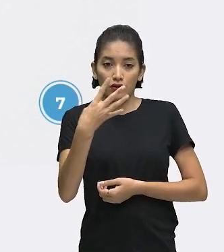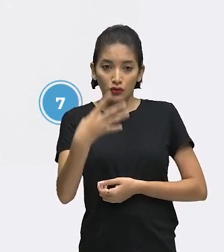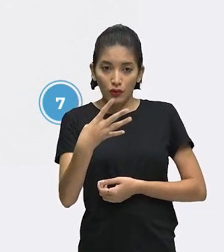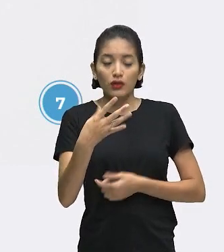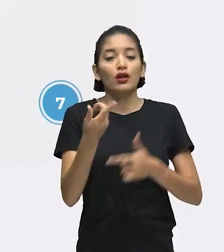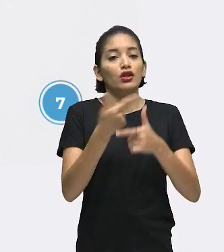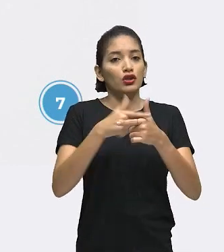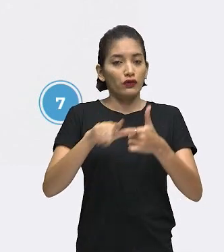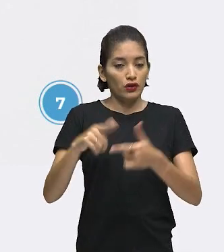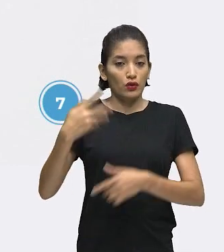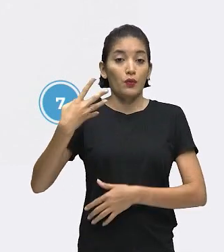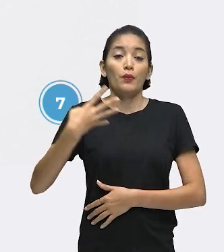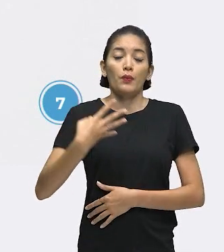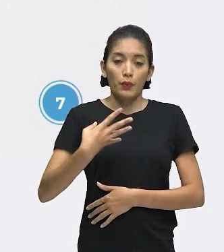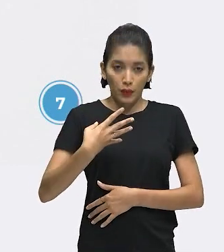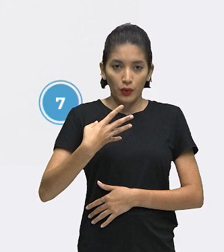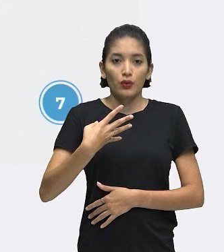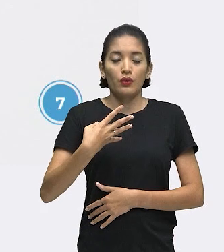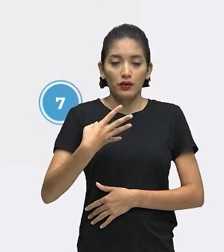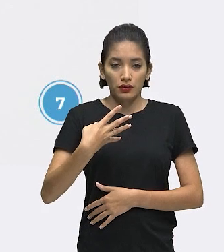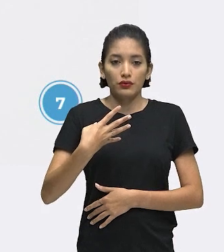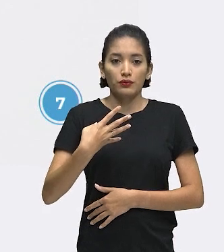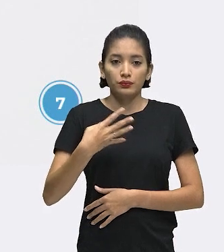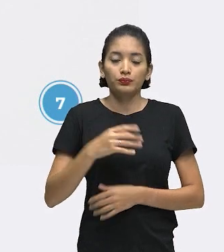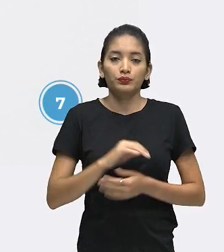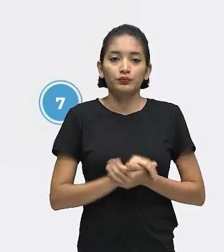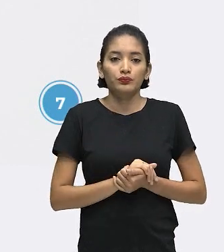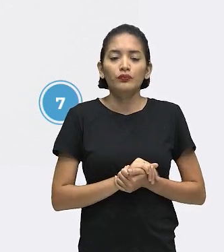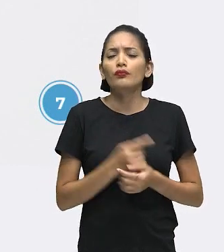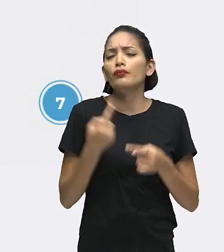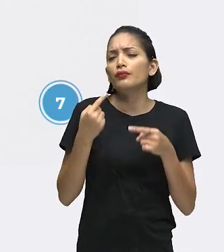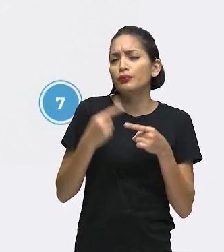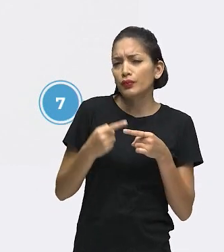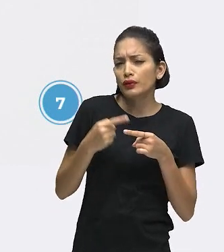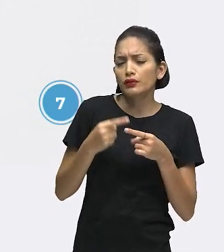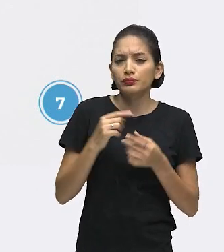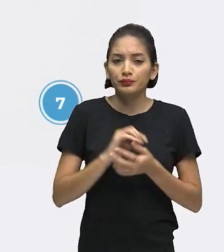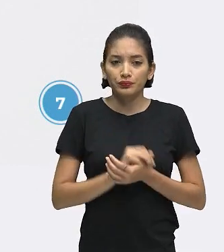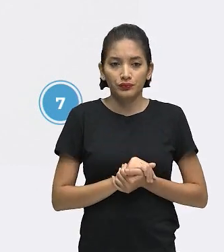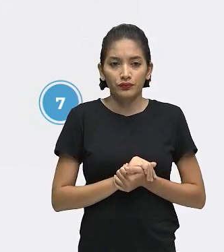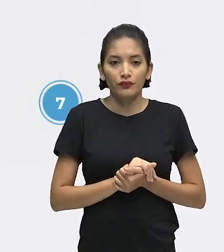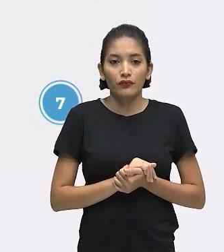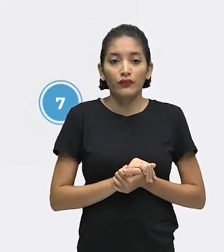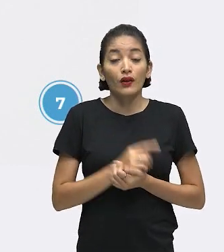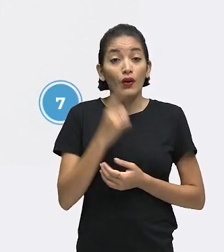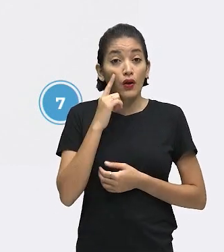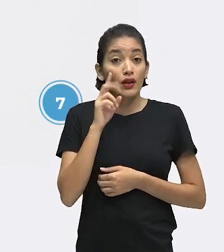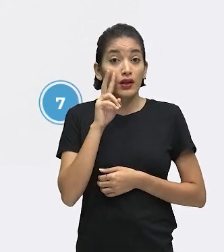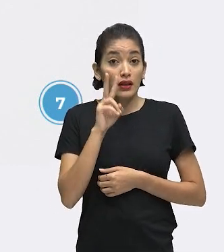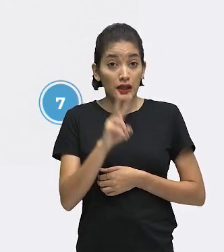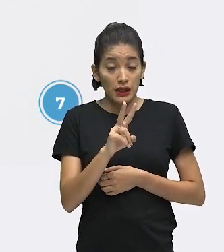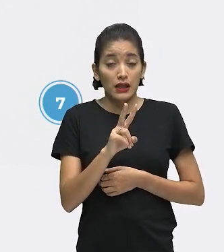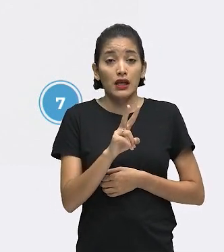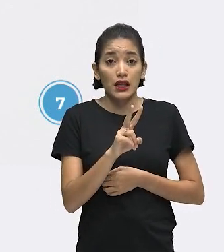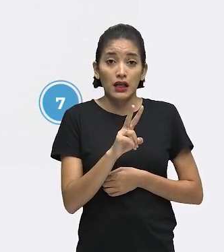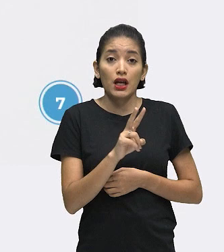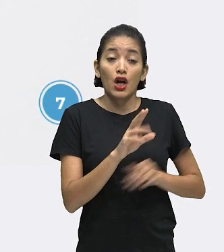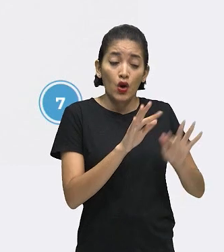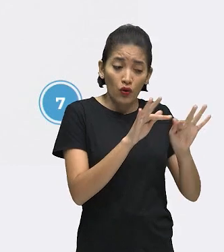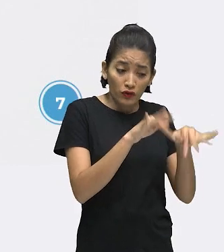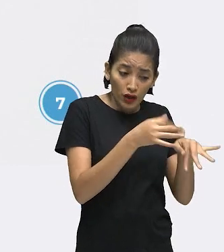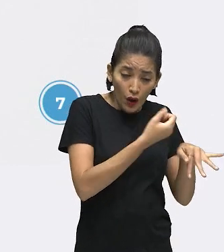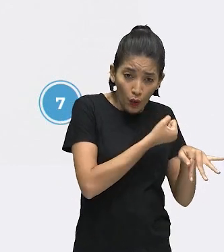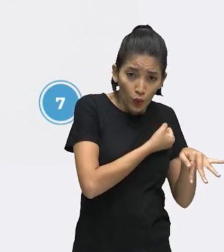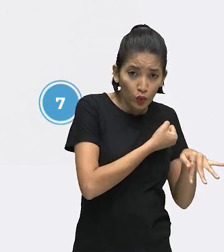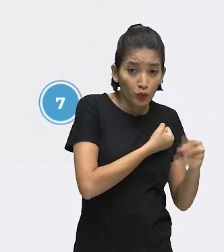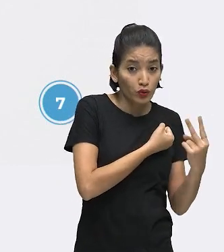357.324 é divisível por 4. Por quê? A gente tem que olhar para os dois últimos